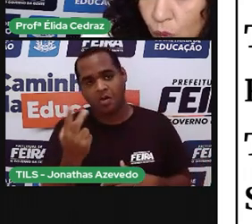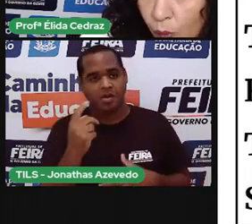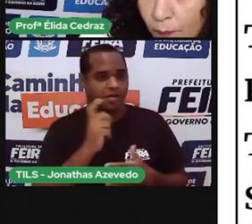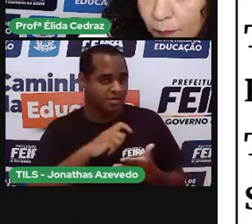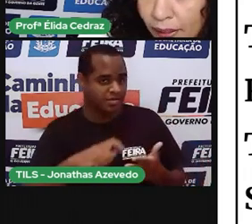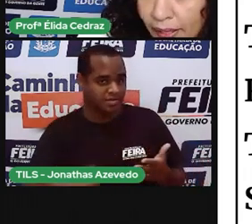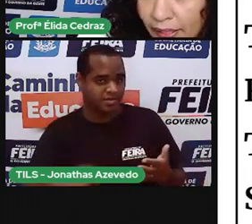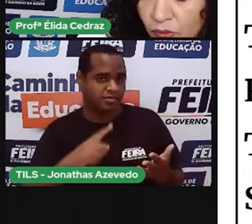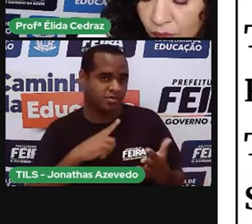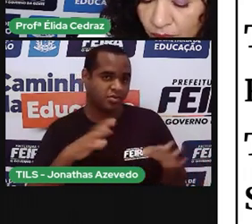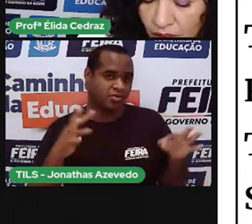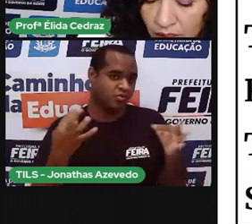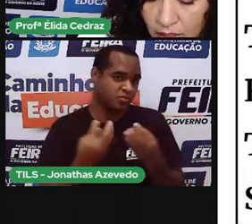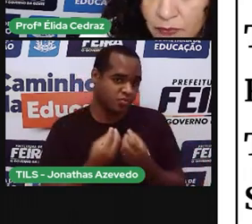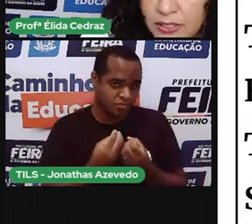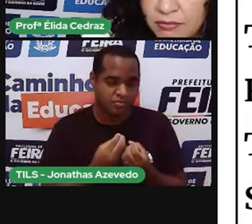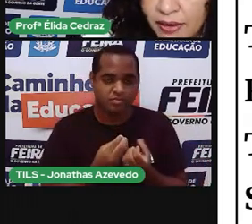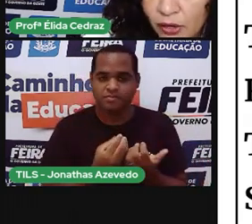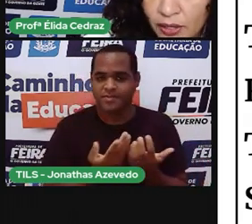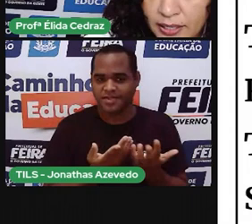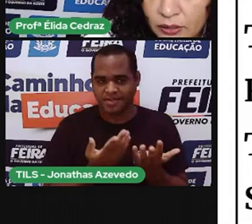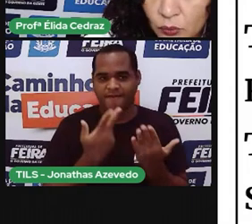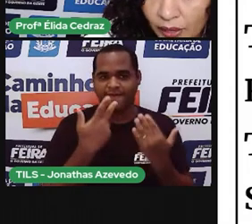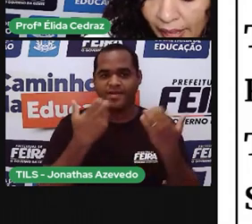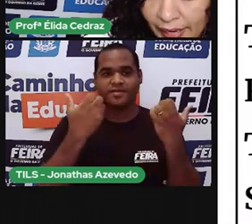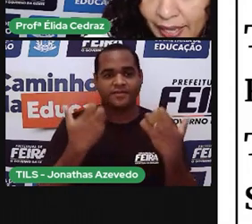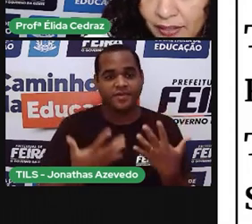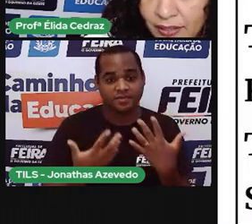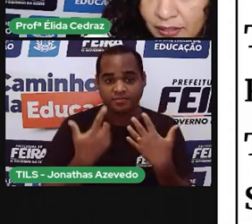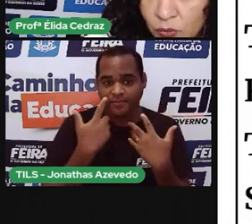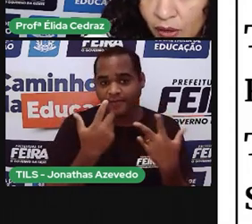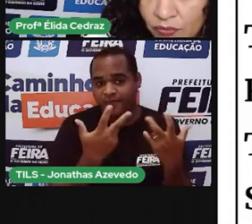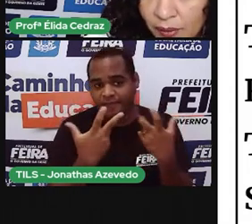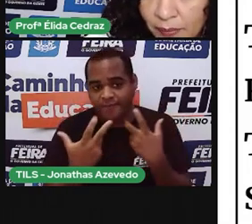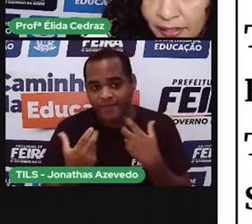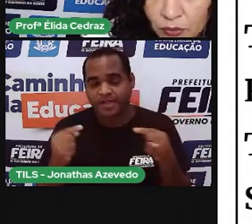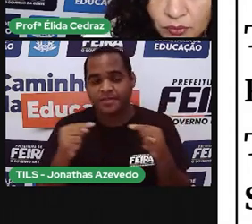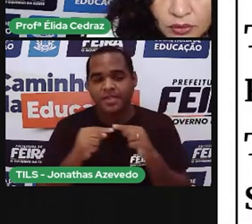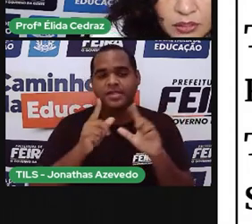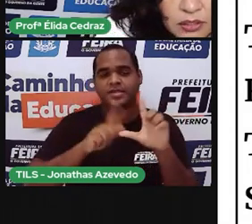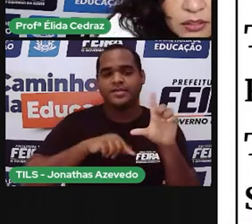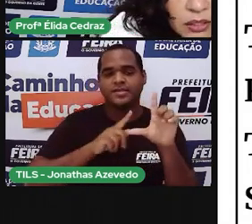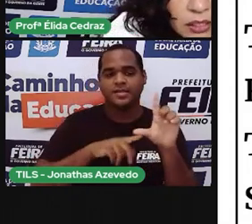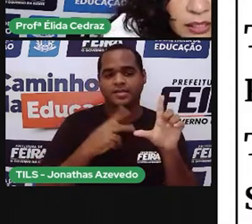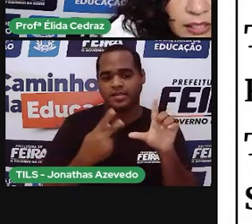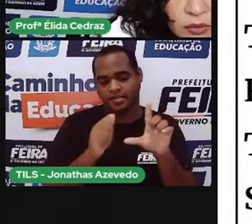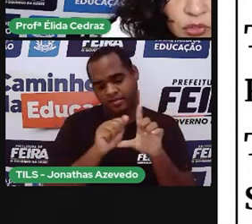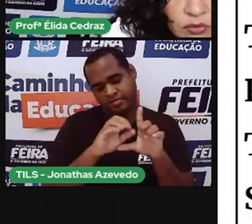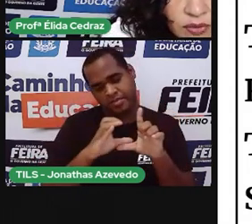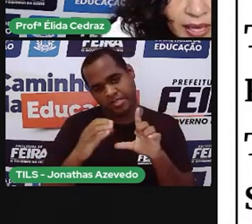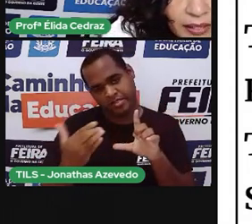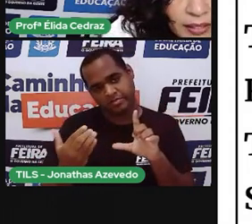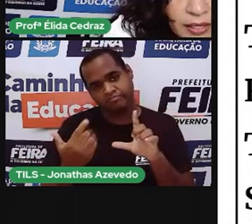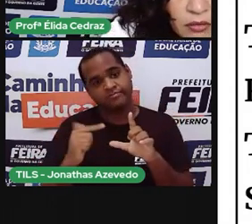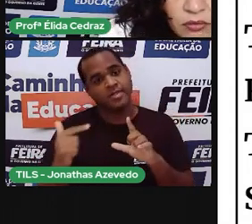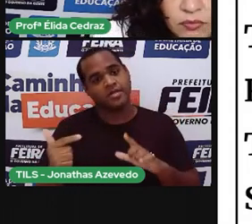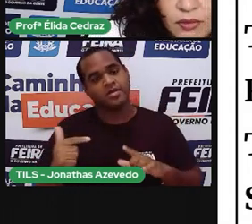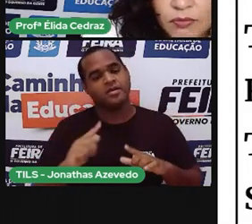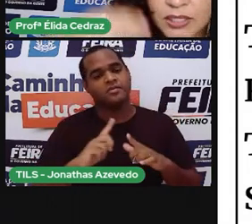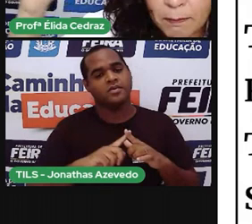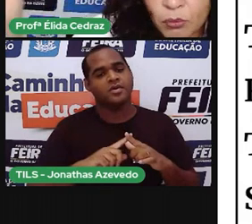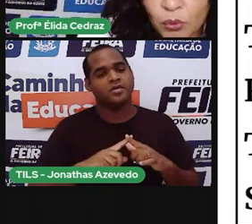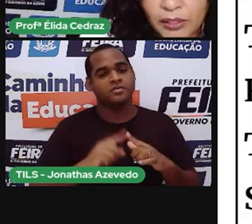alfabeto completo e você vai olhando. A letrinha do alfabeto que não tiver